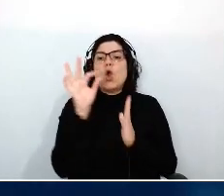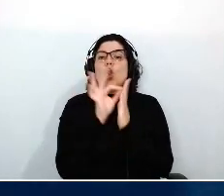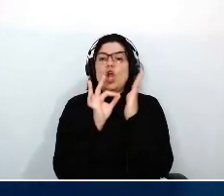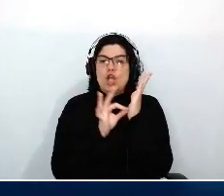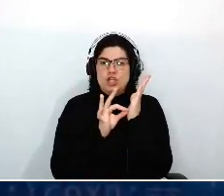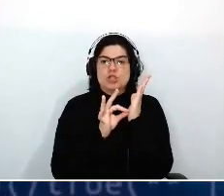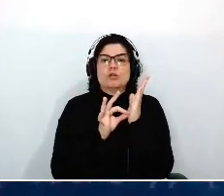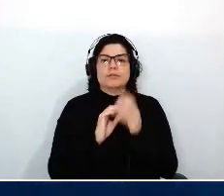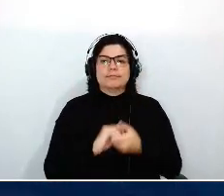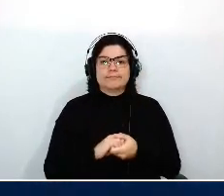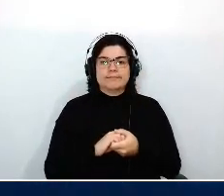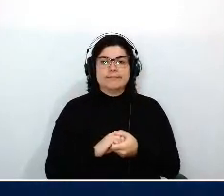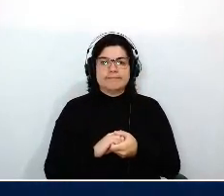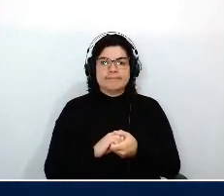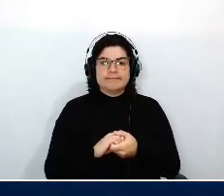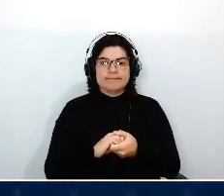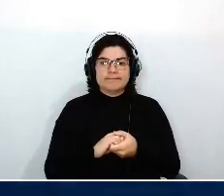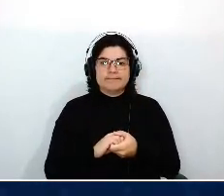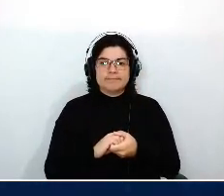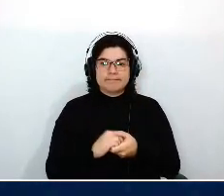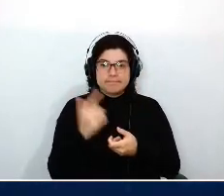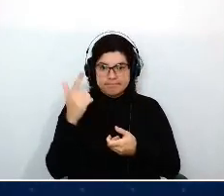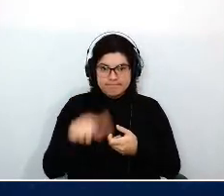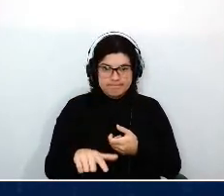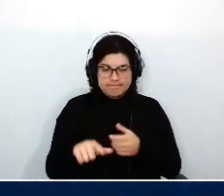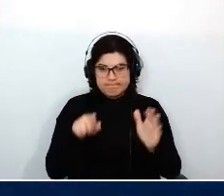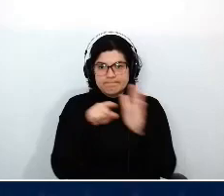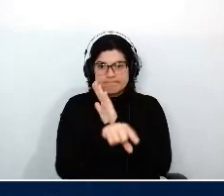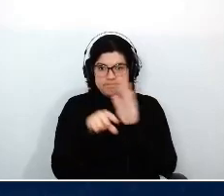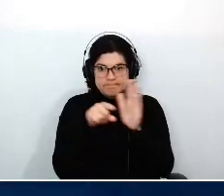Mais perguntas, pessoal? Aqui, ó.